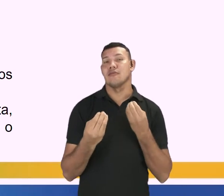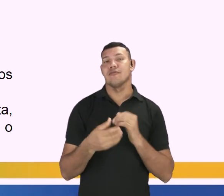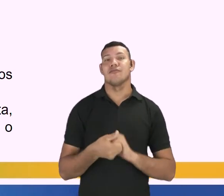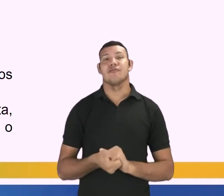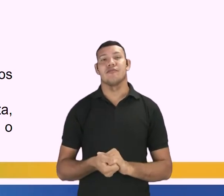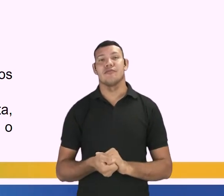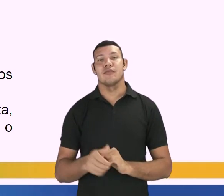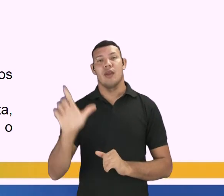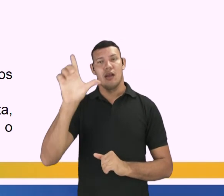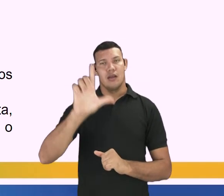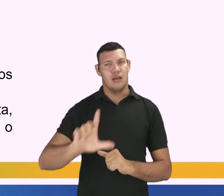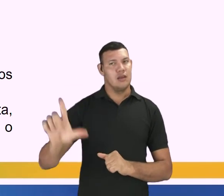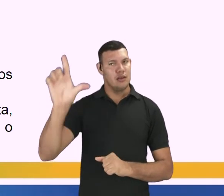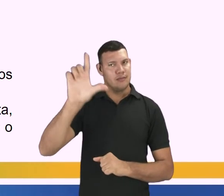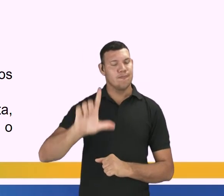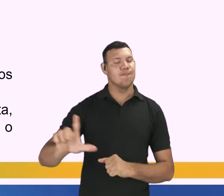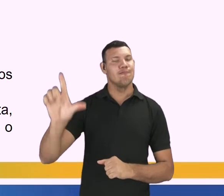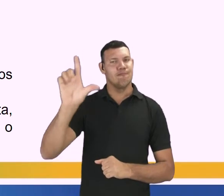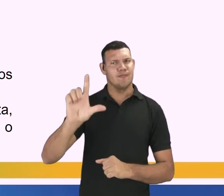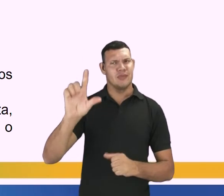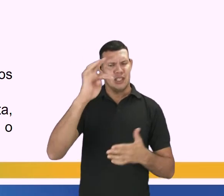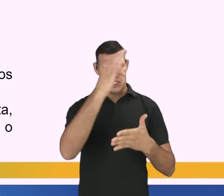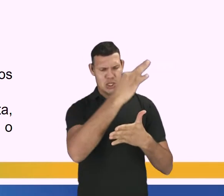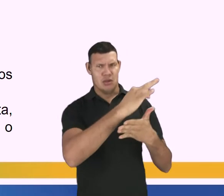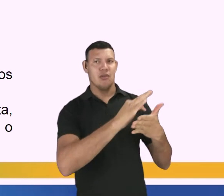A literatura também eram textos